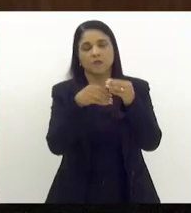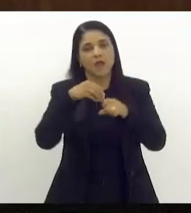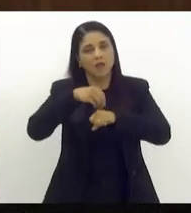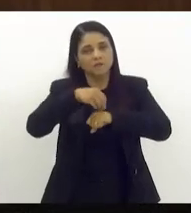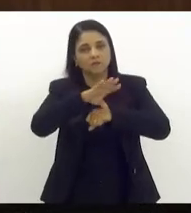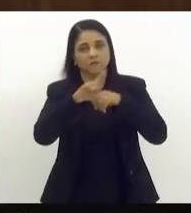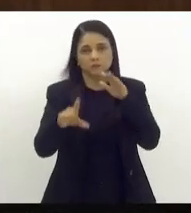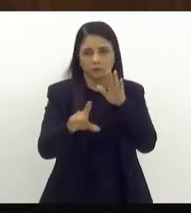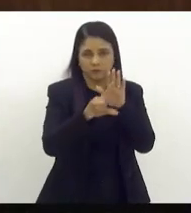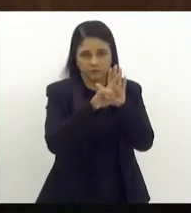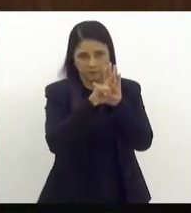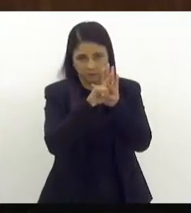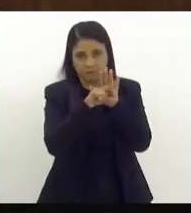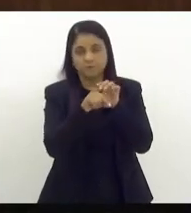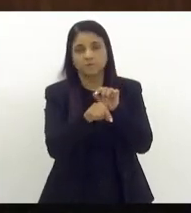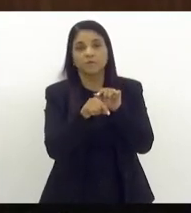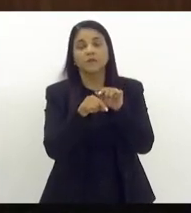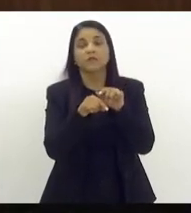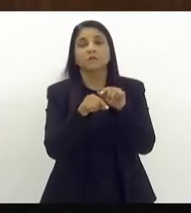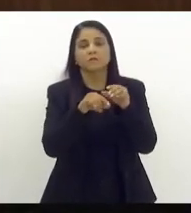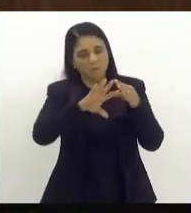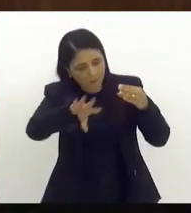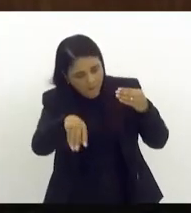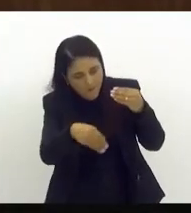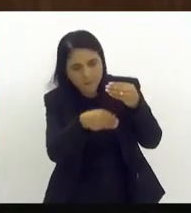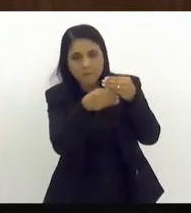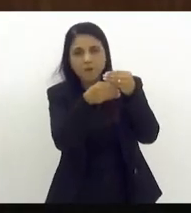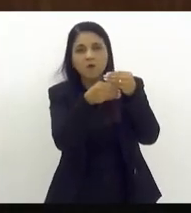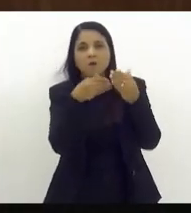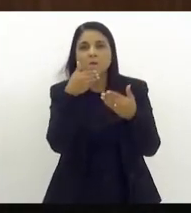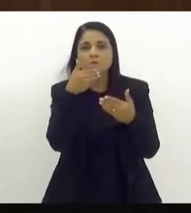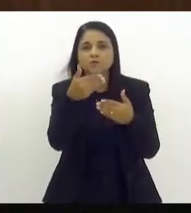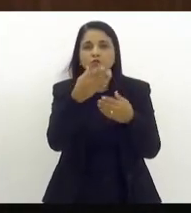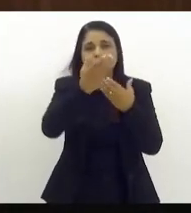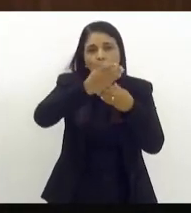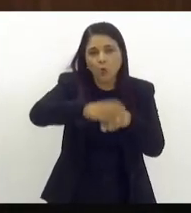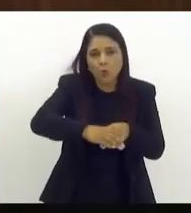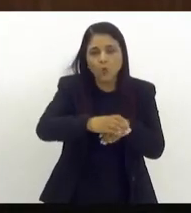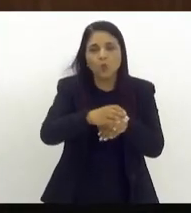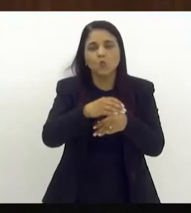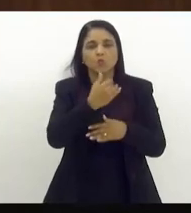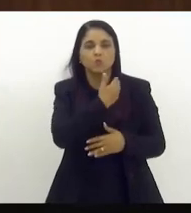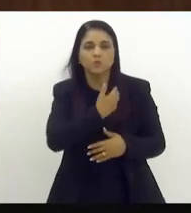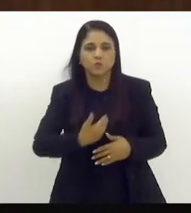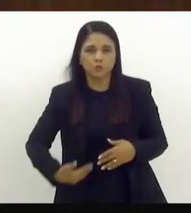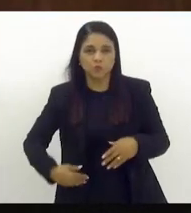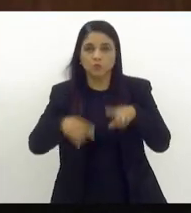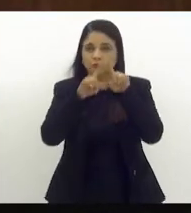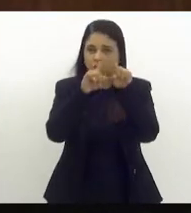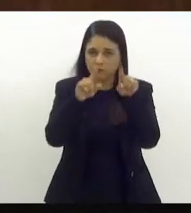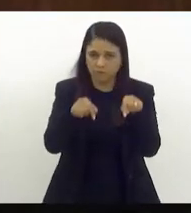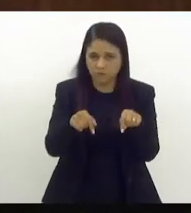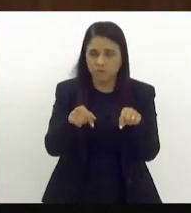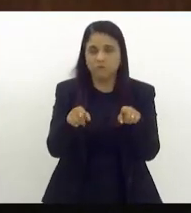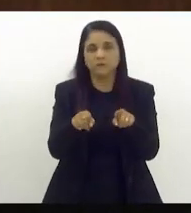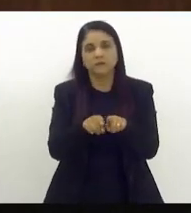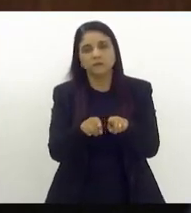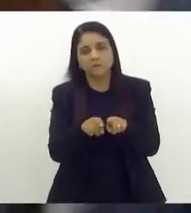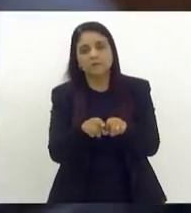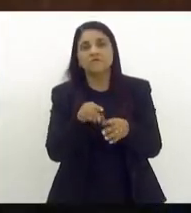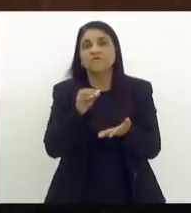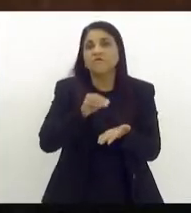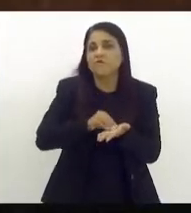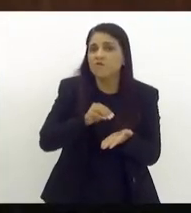fez tem no seu escopo pedido de concurso público para os servidores,